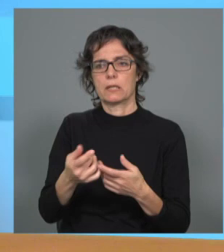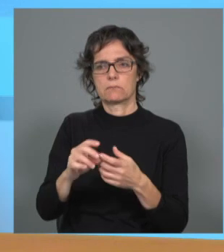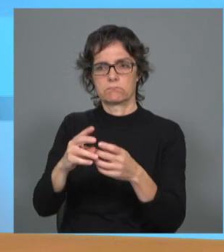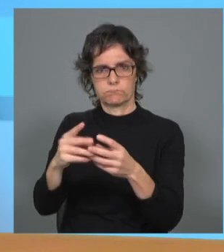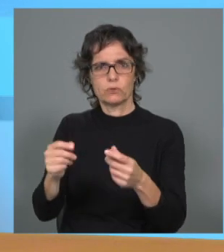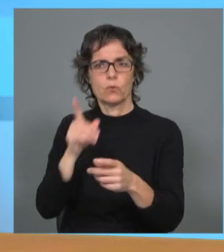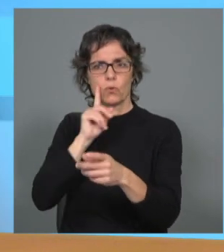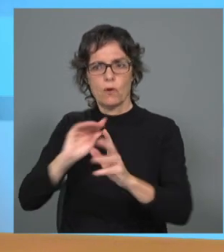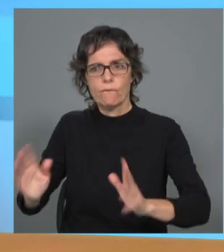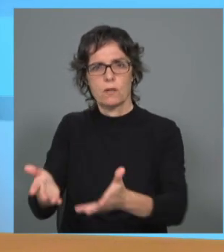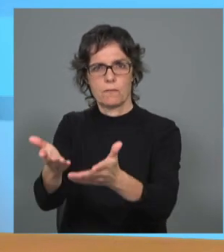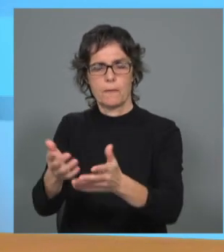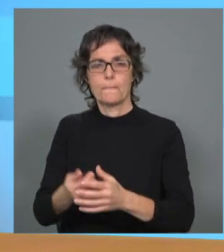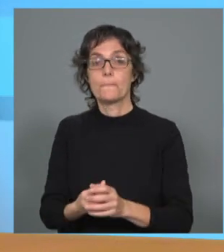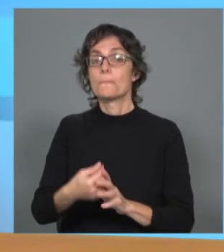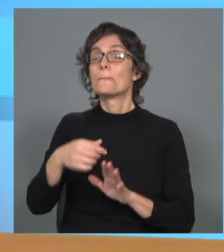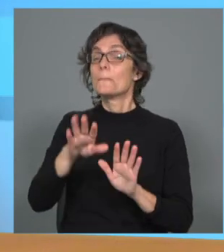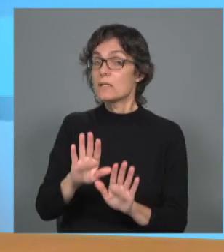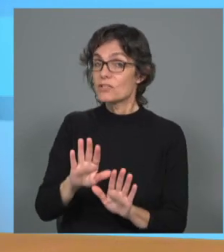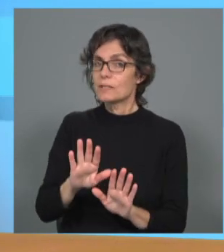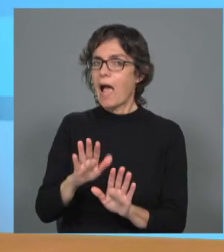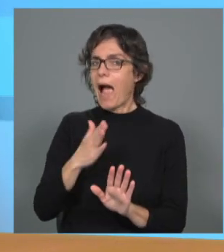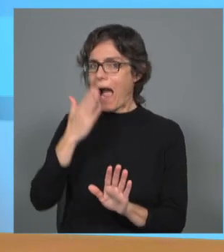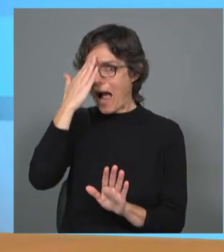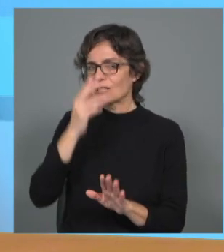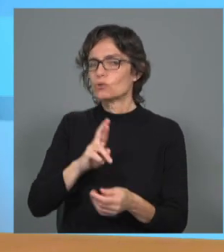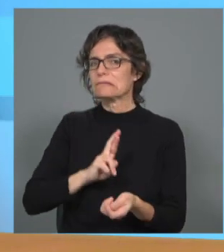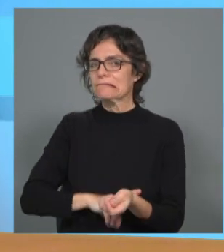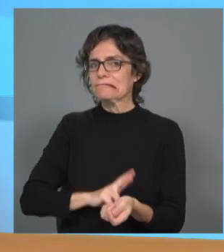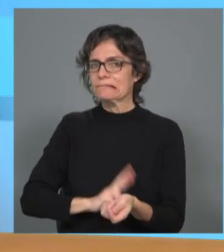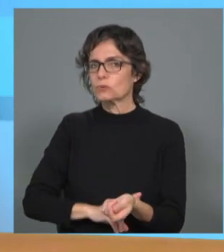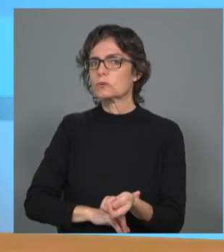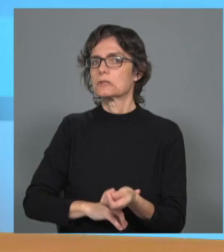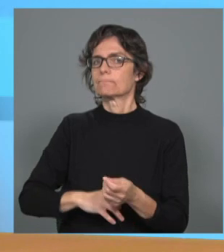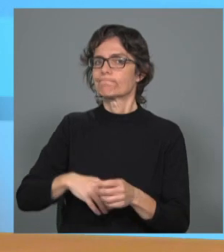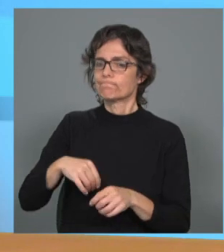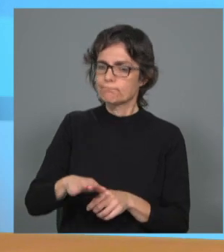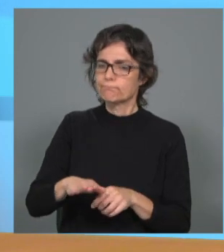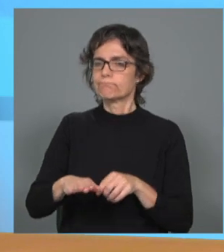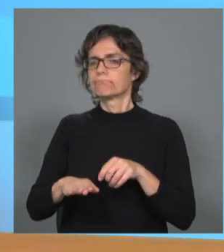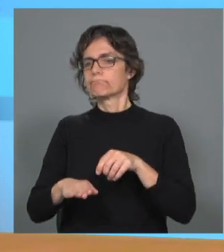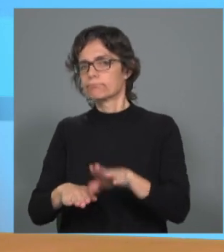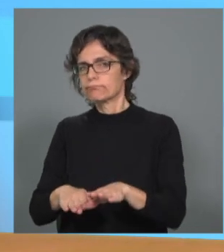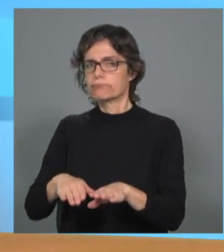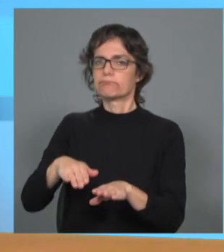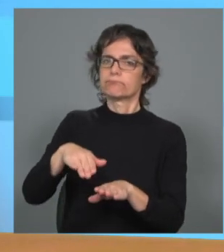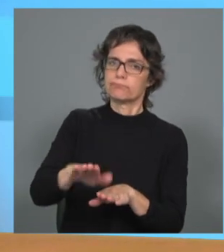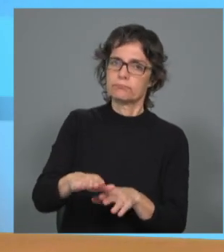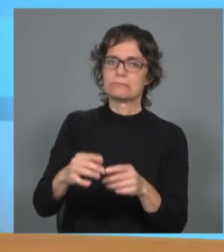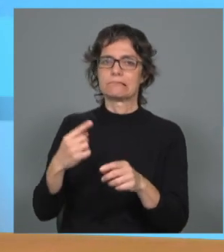da mulher. Contudo, penso que o ritmo nas igrejas locais vai